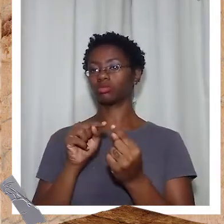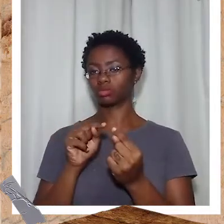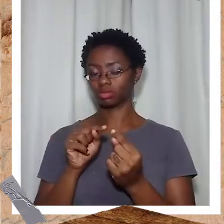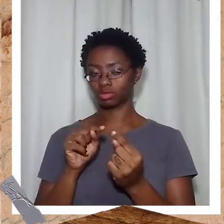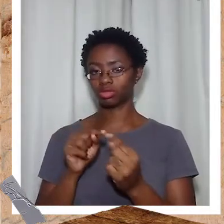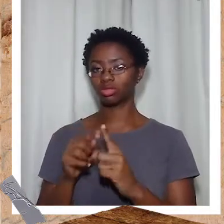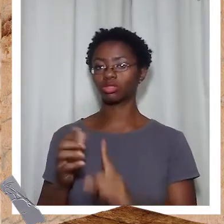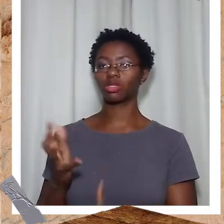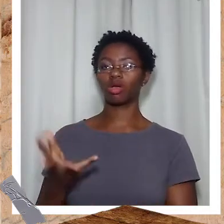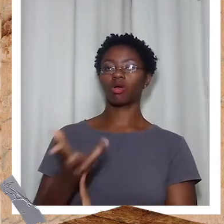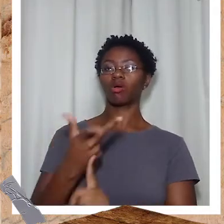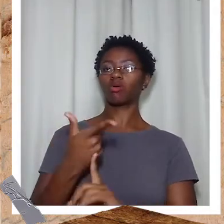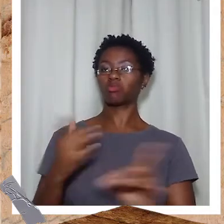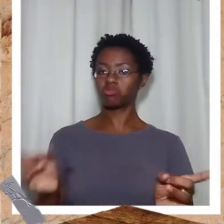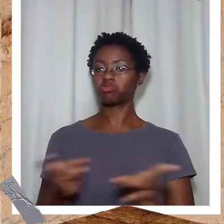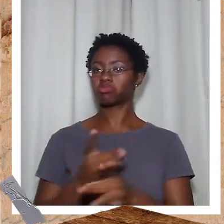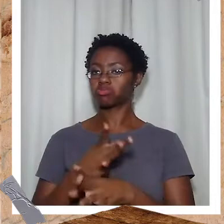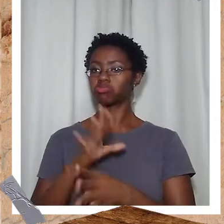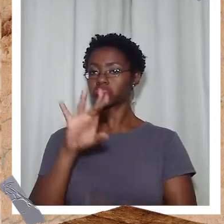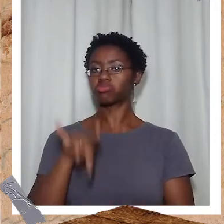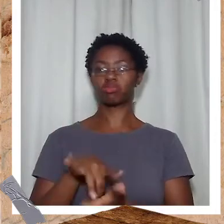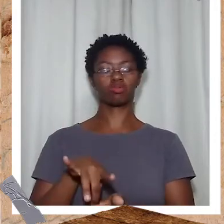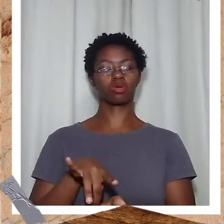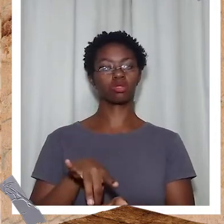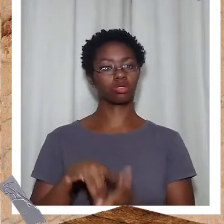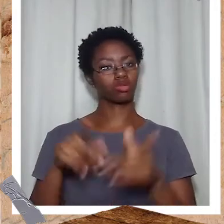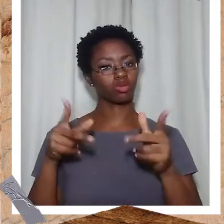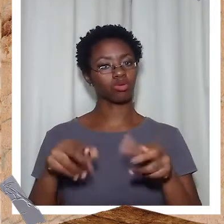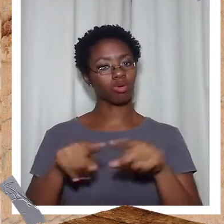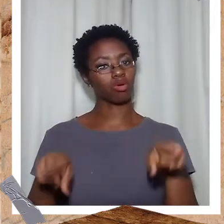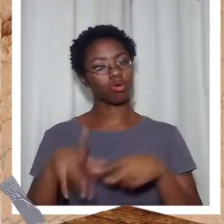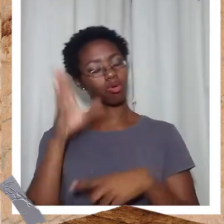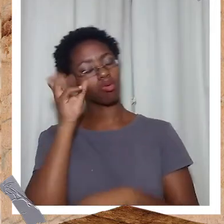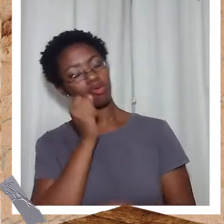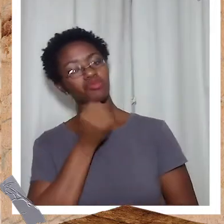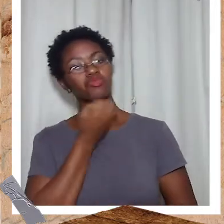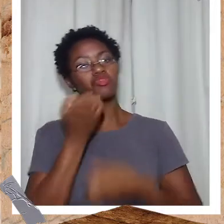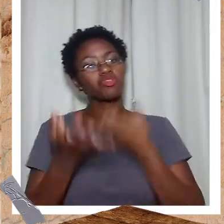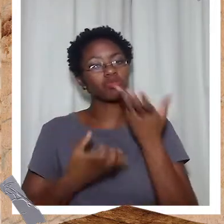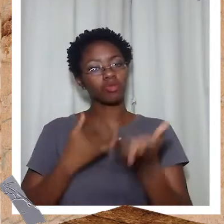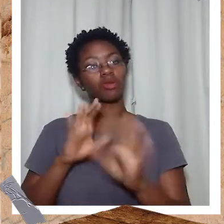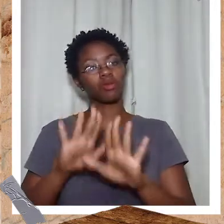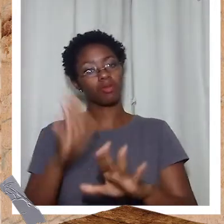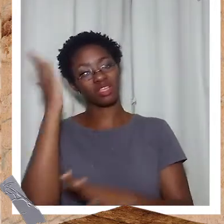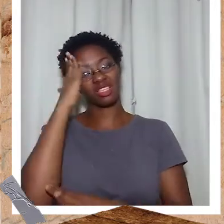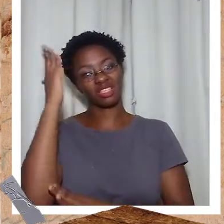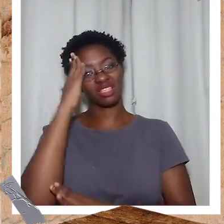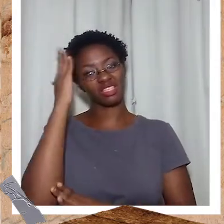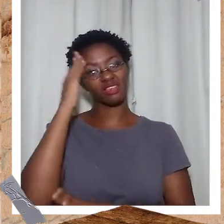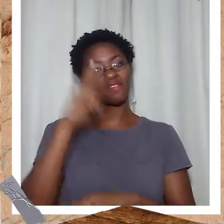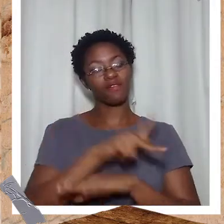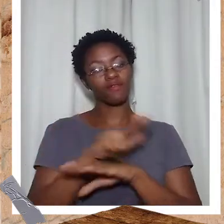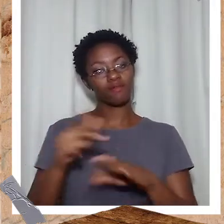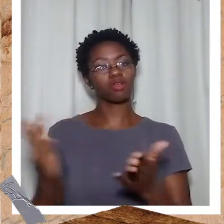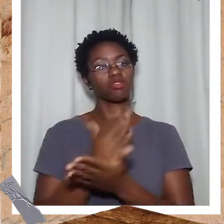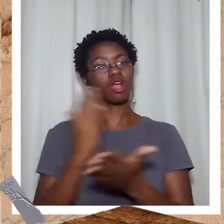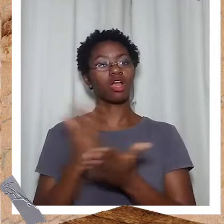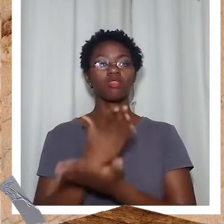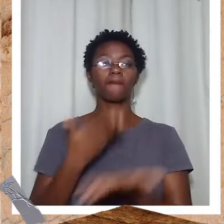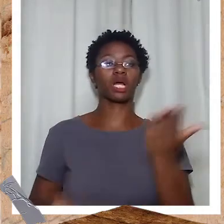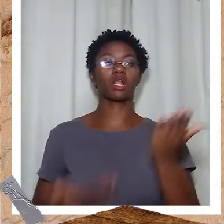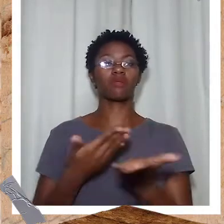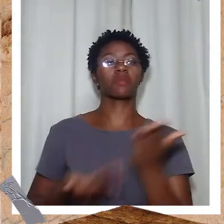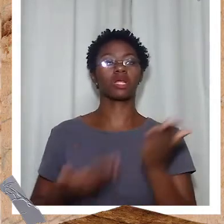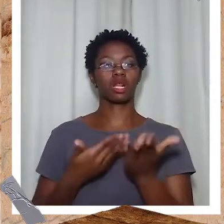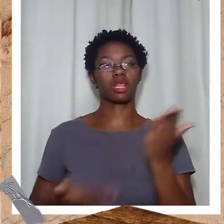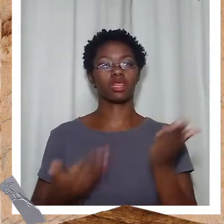uma obra completa. No caso dos manuscritos de Quarto de Despejo, nós temos a consciência de que vários cadernos se perderam com o passar